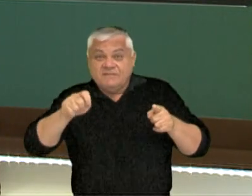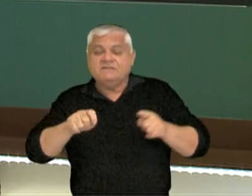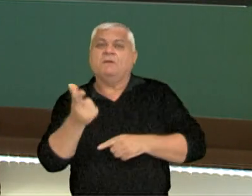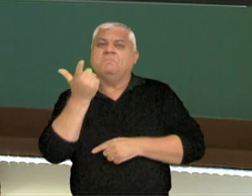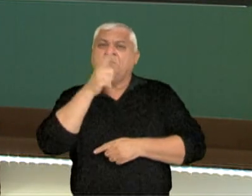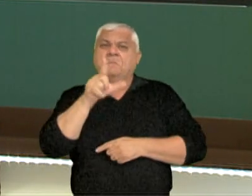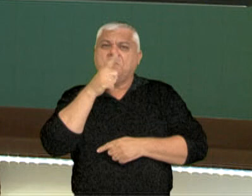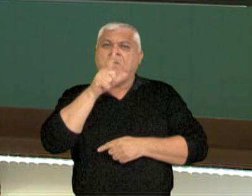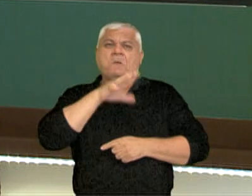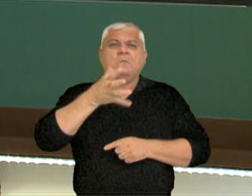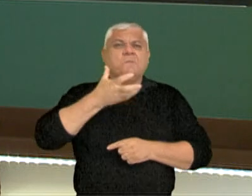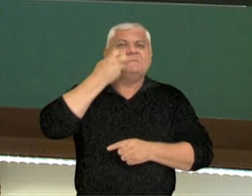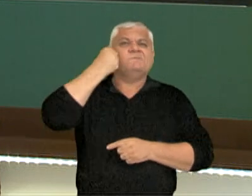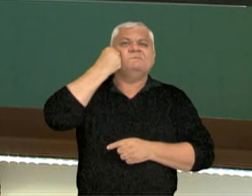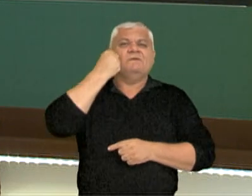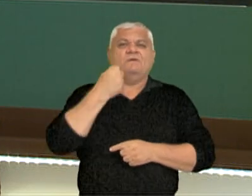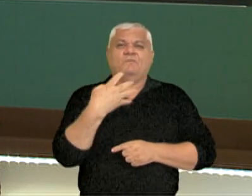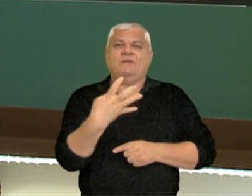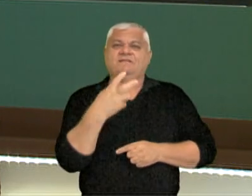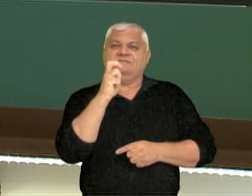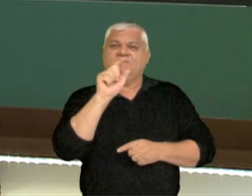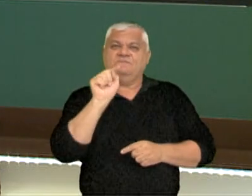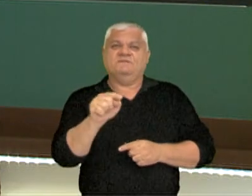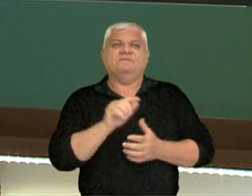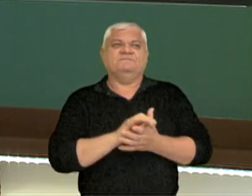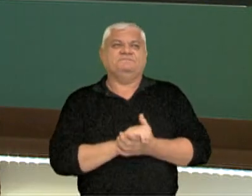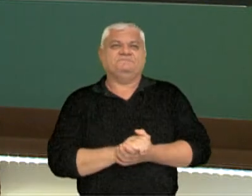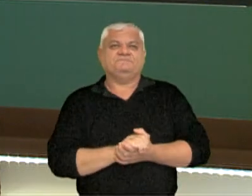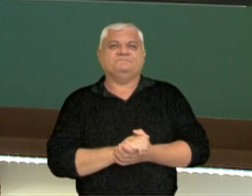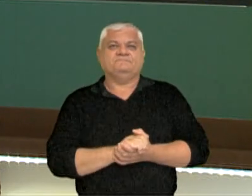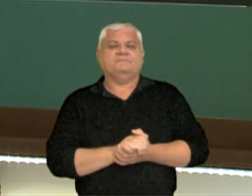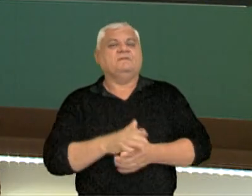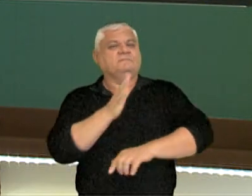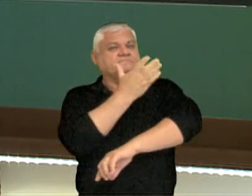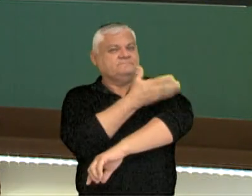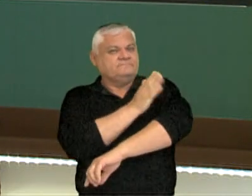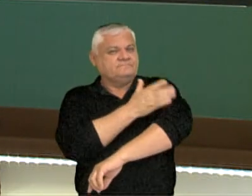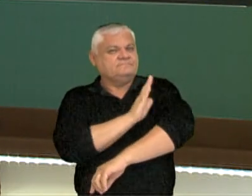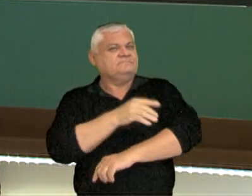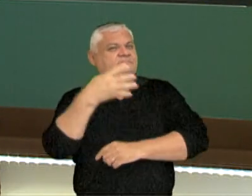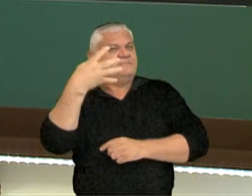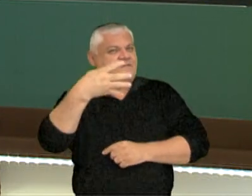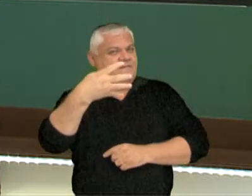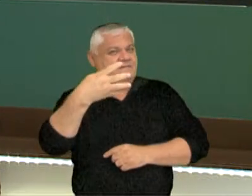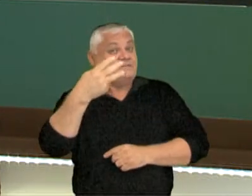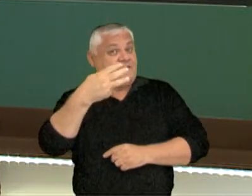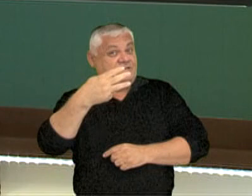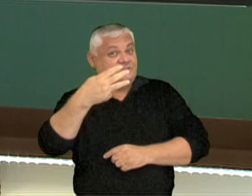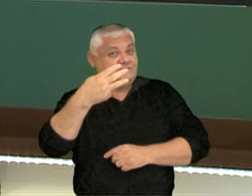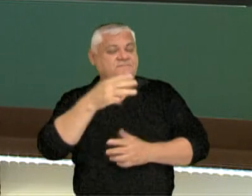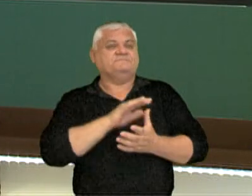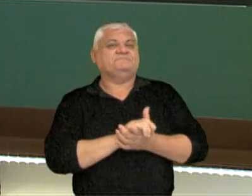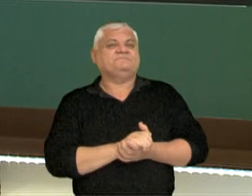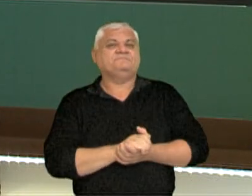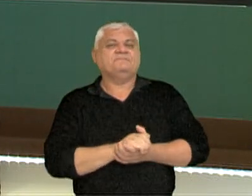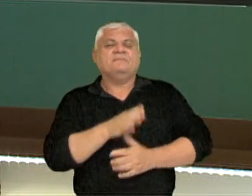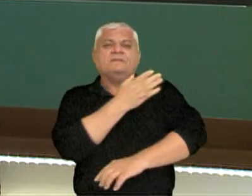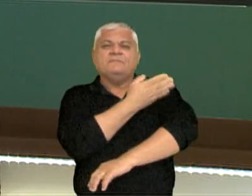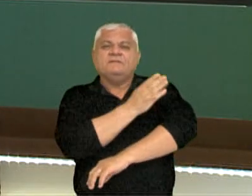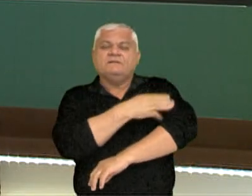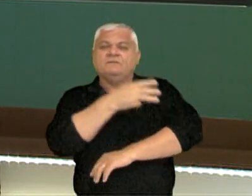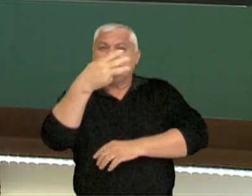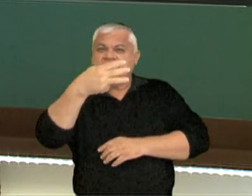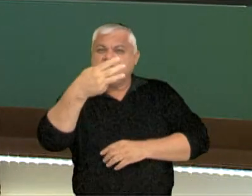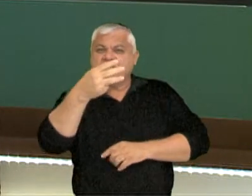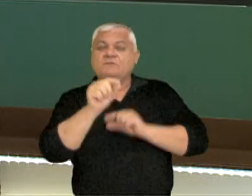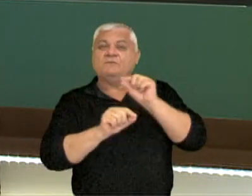R$ 45.000, ok? Bom, vamos para o praticando 3. No praticando 3,